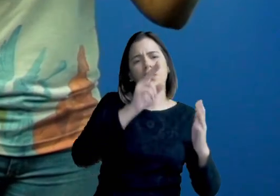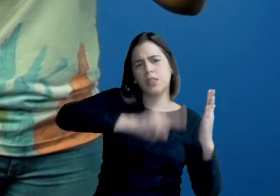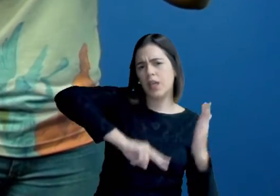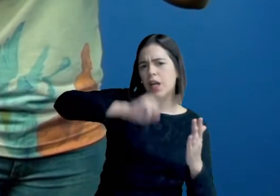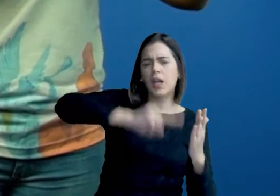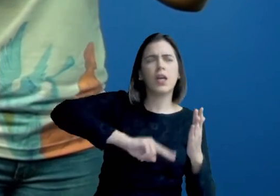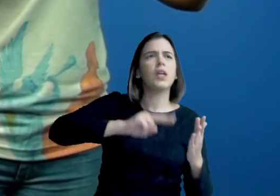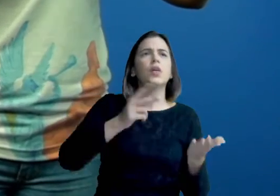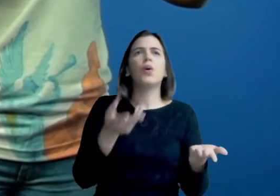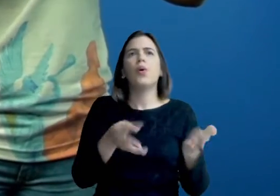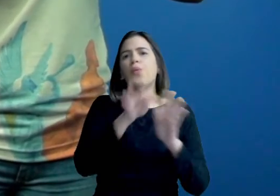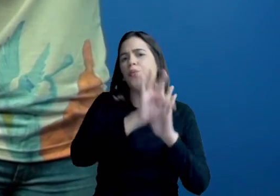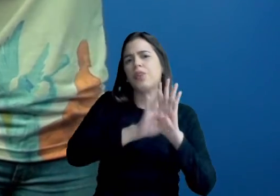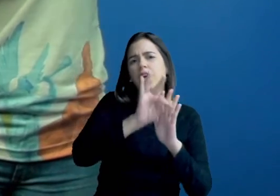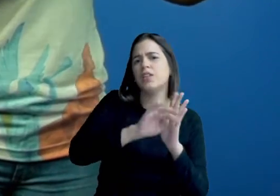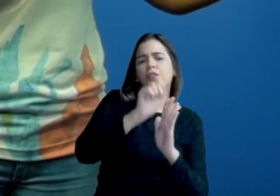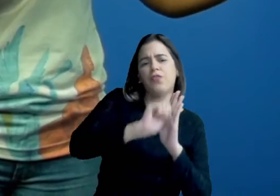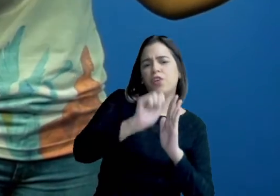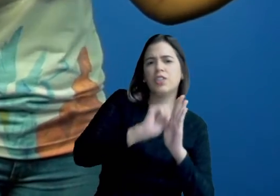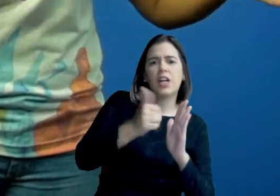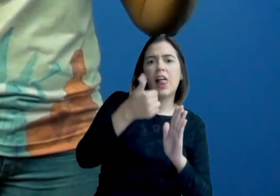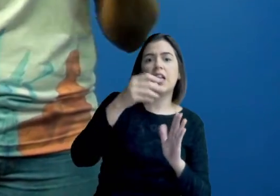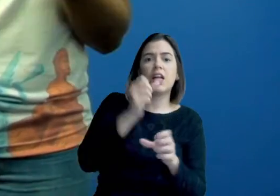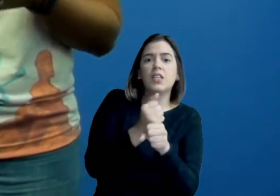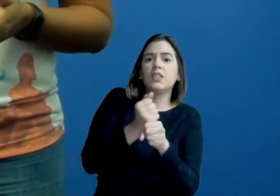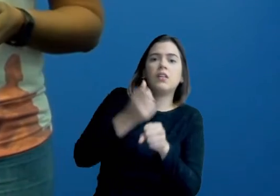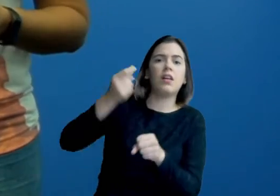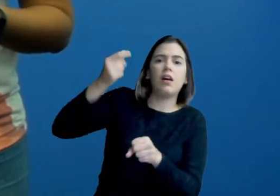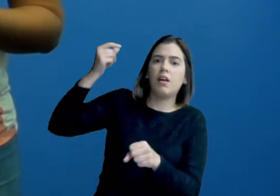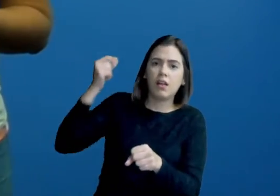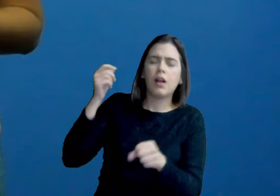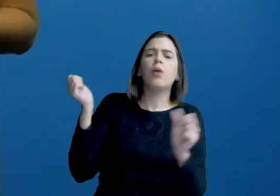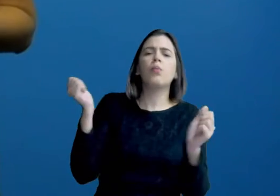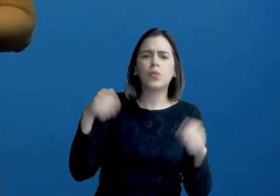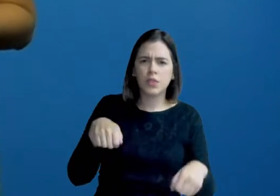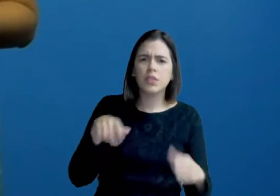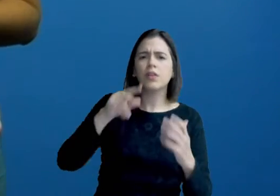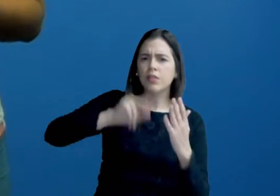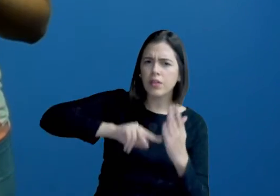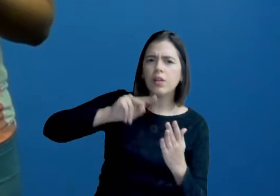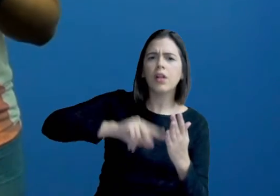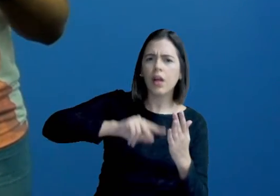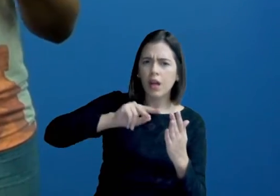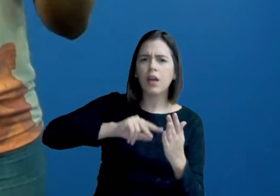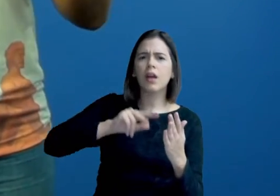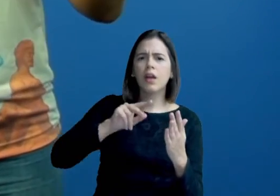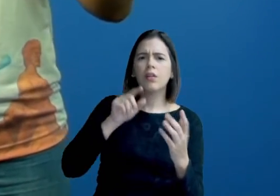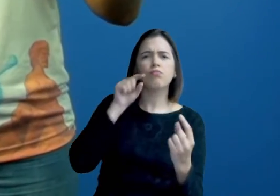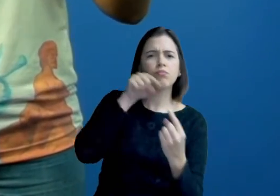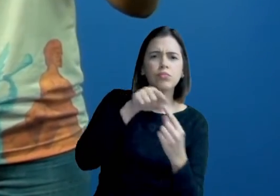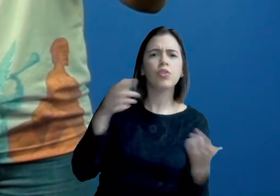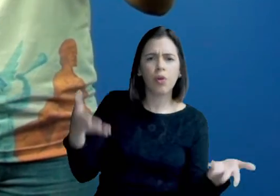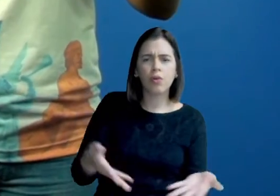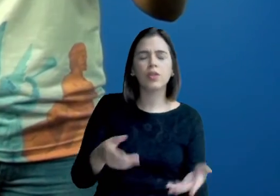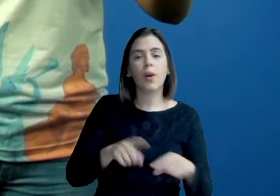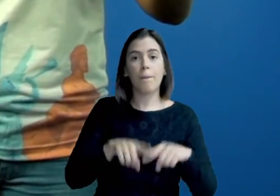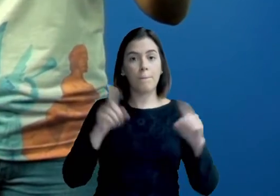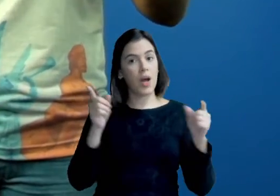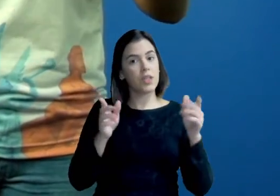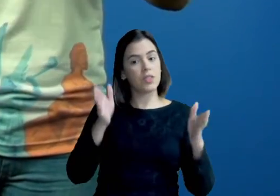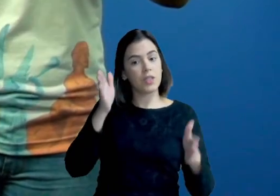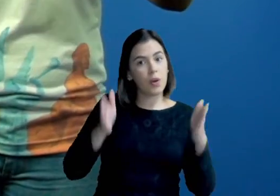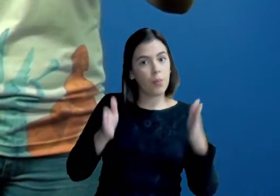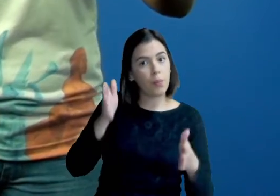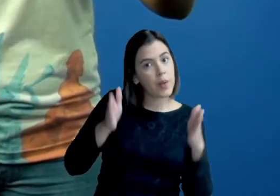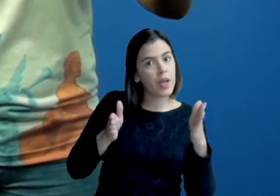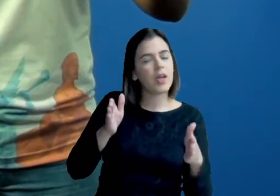lido. Um texto que foi escrito há 10 anos atrás, ele pode fazer sentido hoje. Só que existe um período que